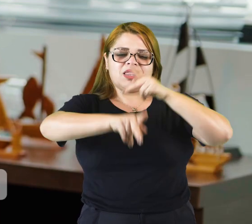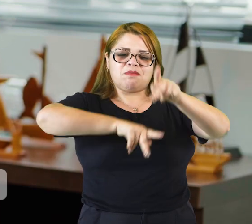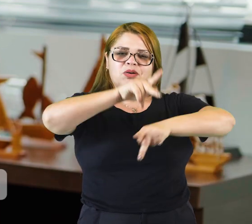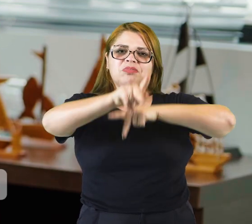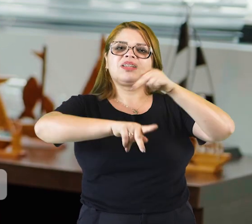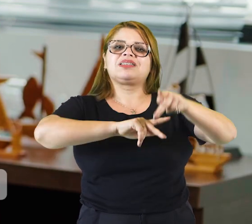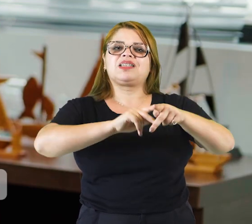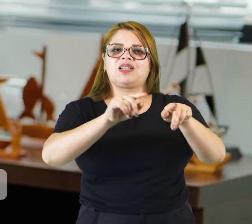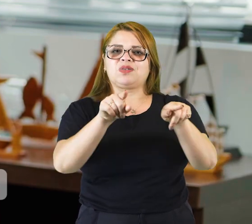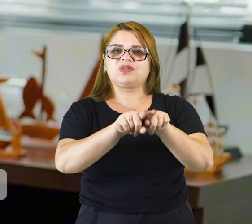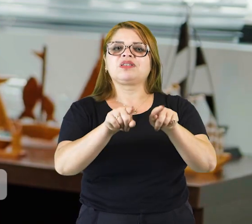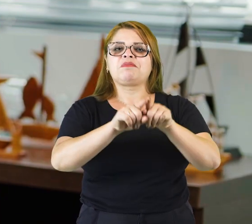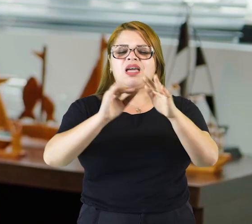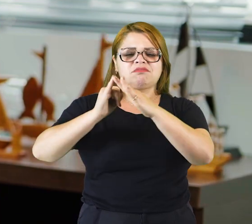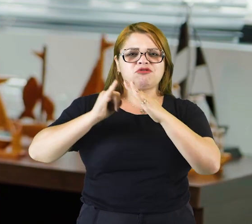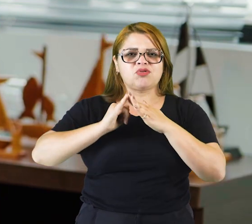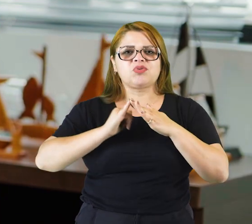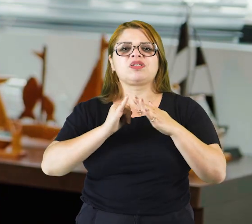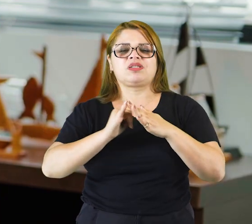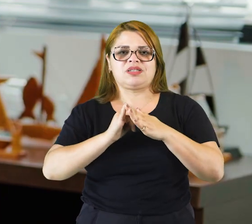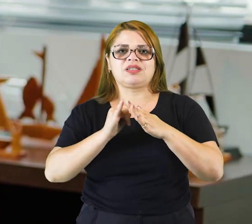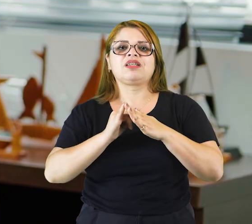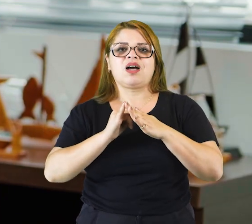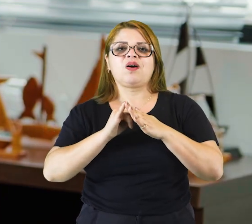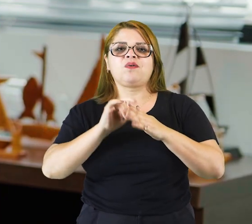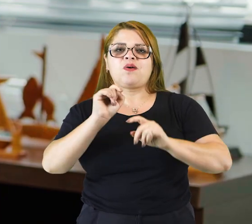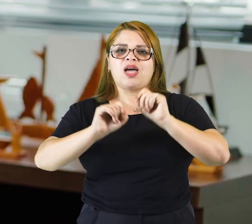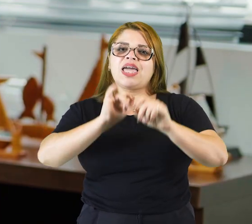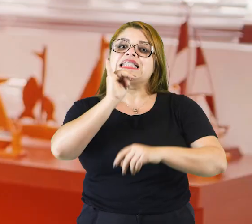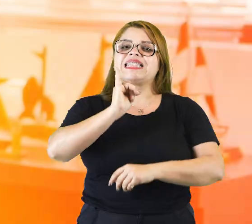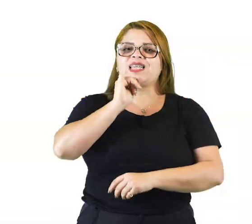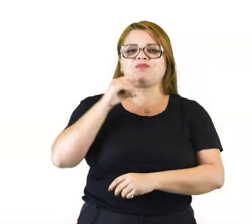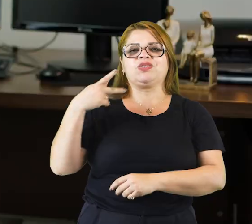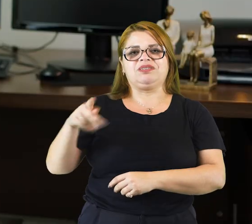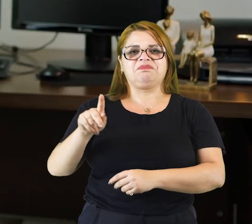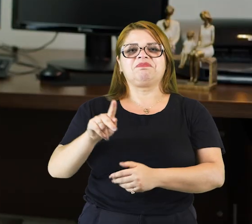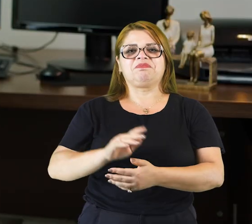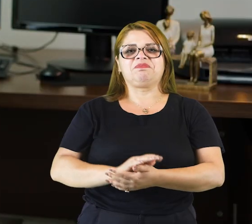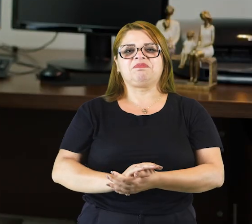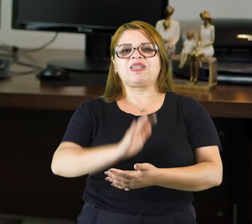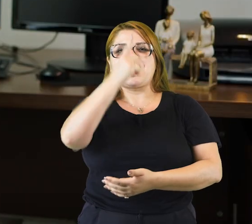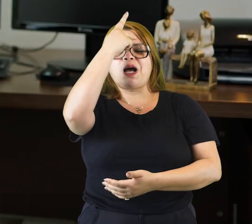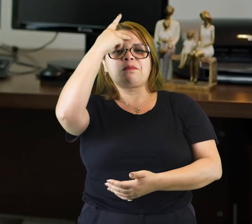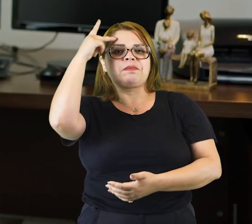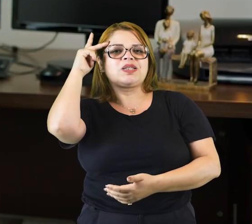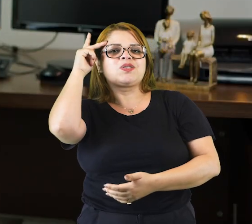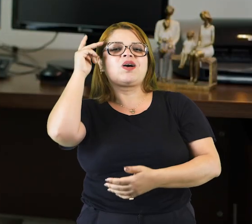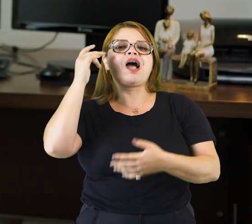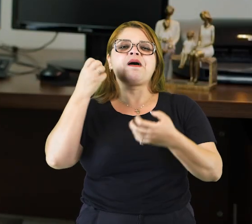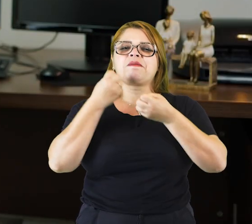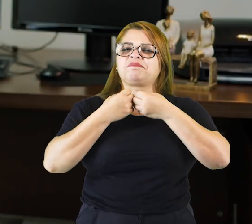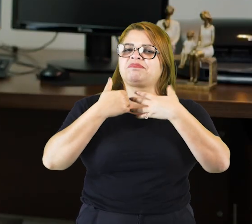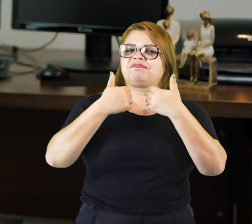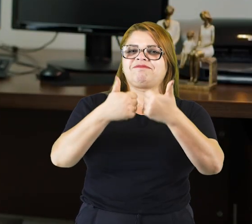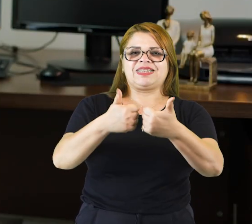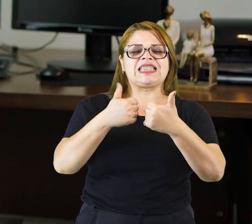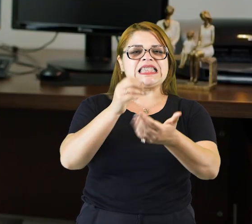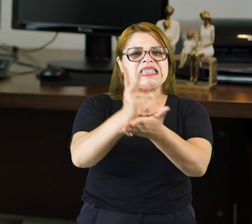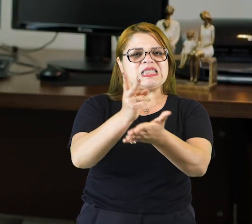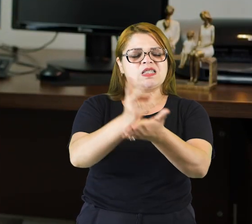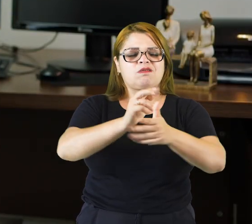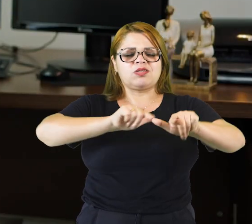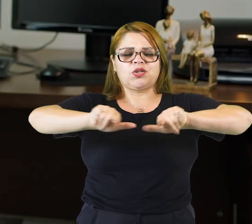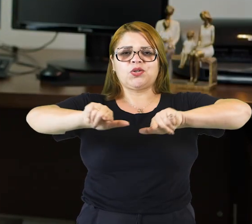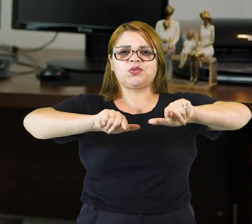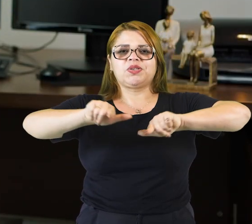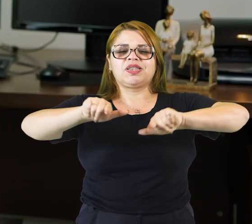popular, o reconhecimento através das instituições, são muito frutos do exemplo dela. É uma pessoa de vanguarda, sempre